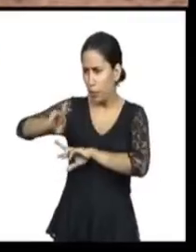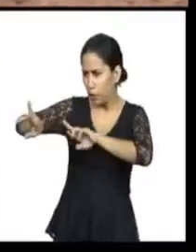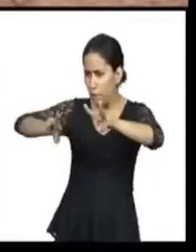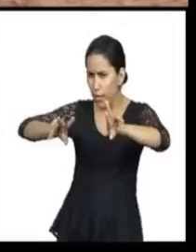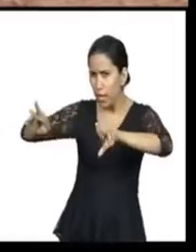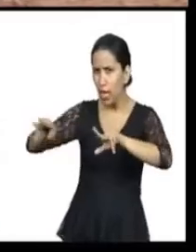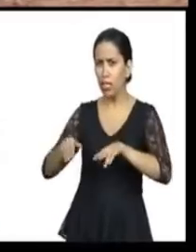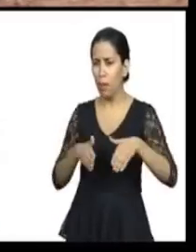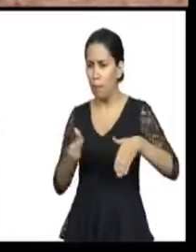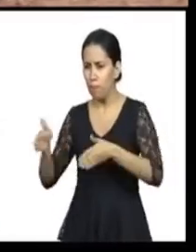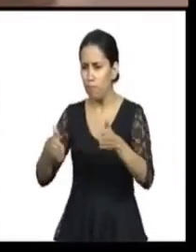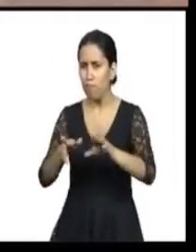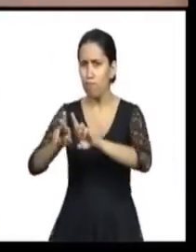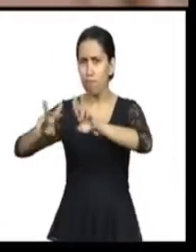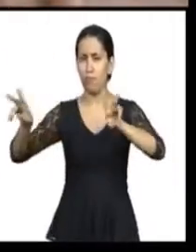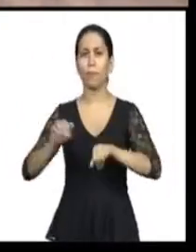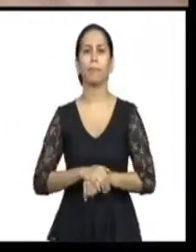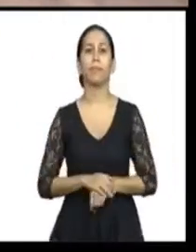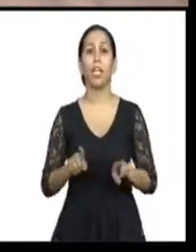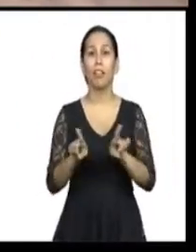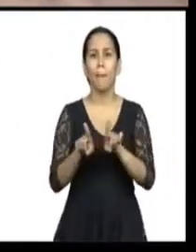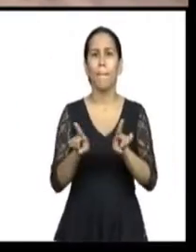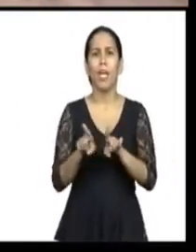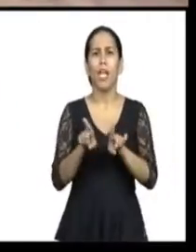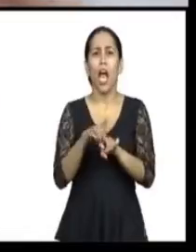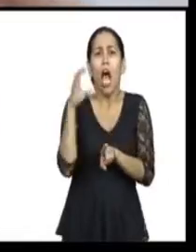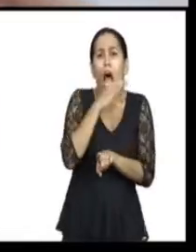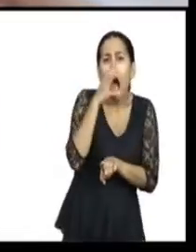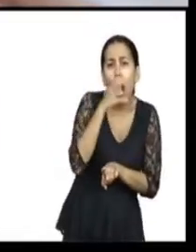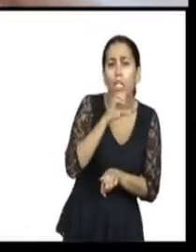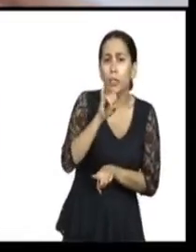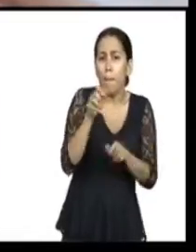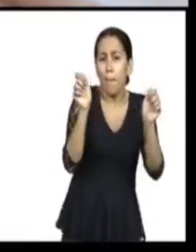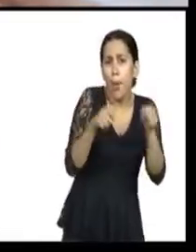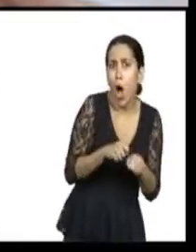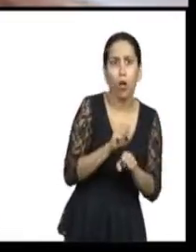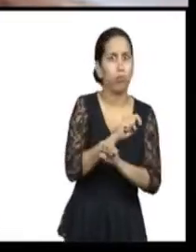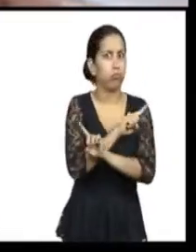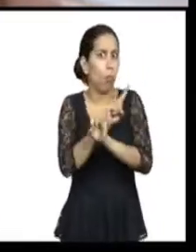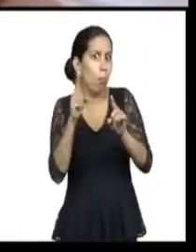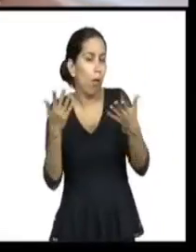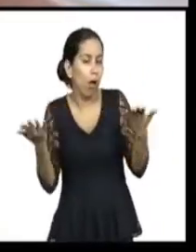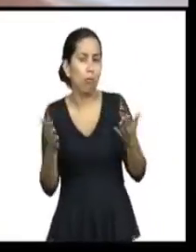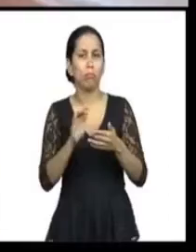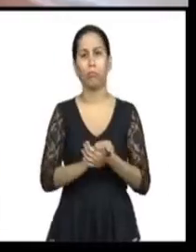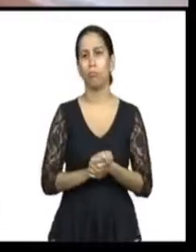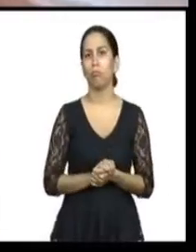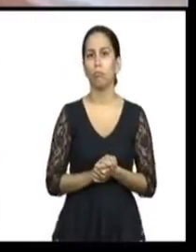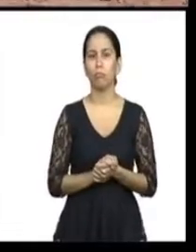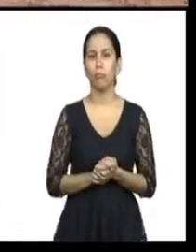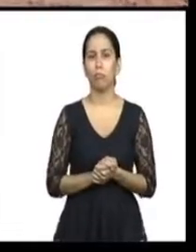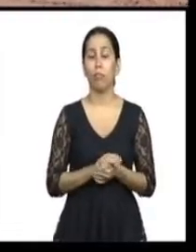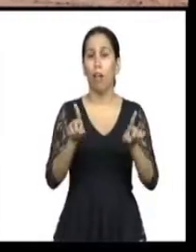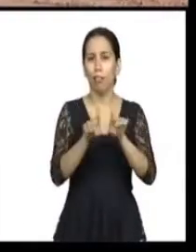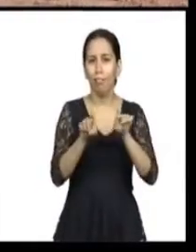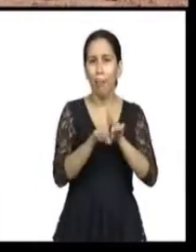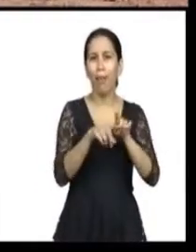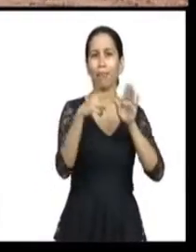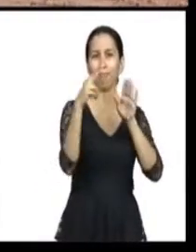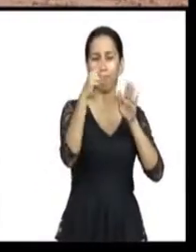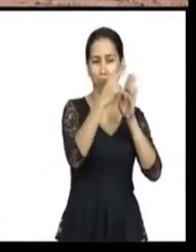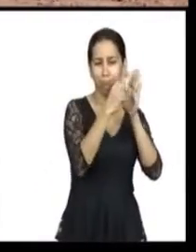preferências de trânsito, velocidades permitidas, distância entre veículos leves e equipamentos e